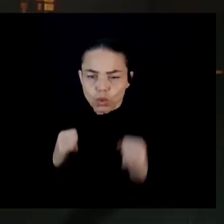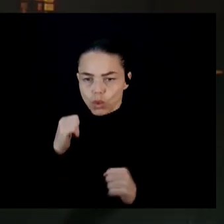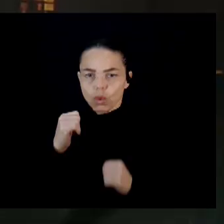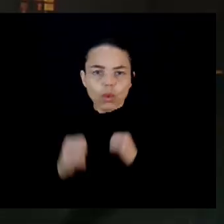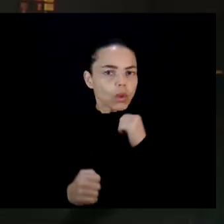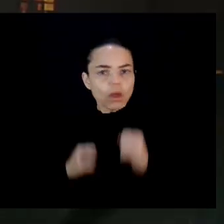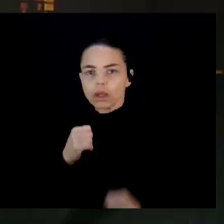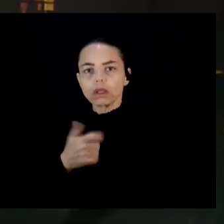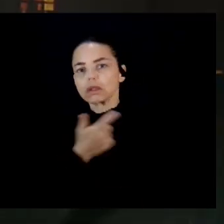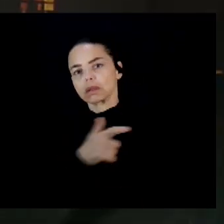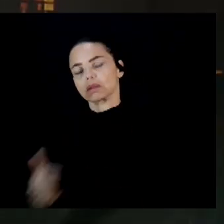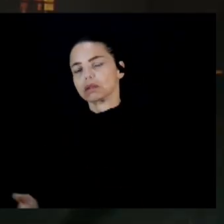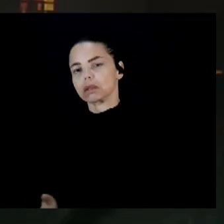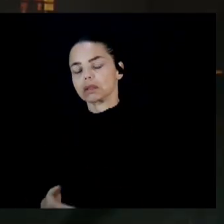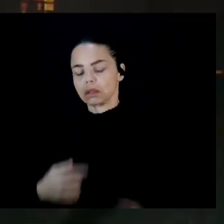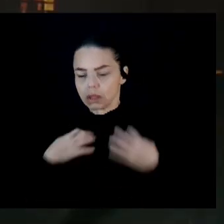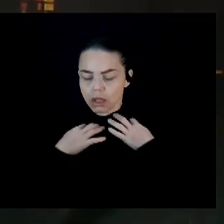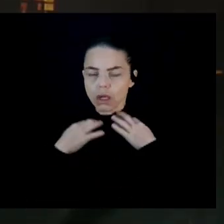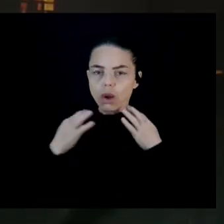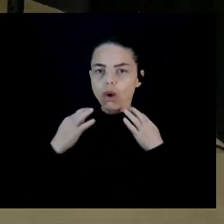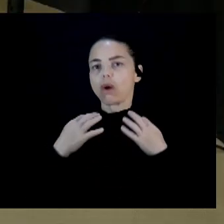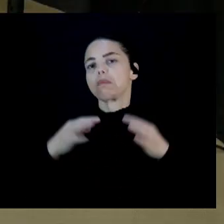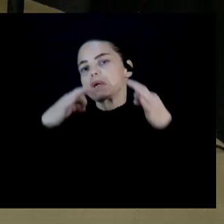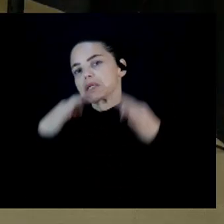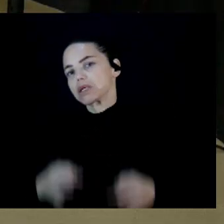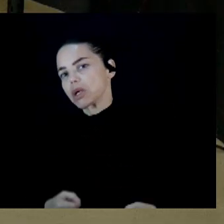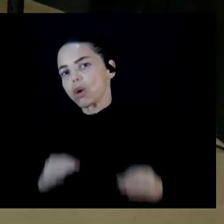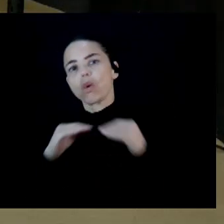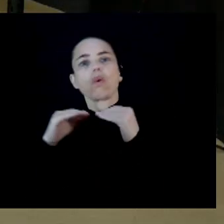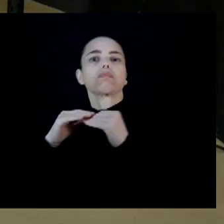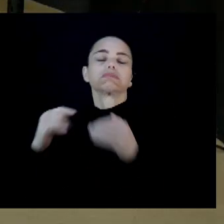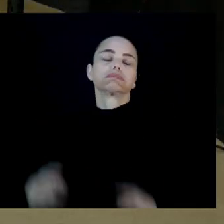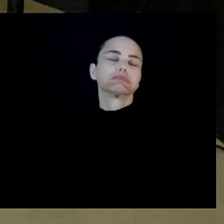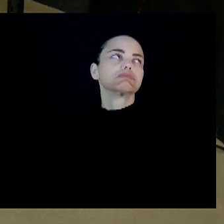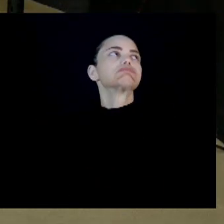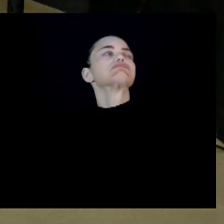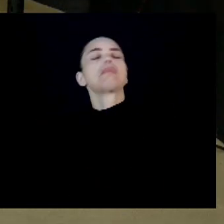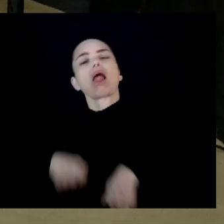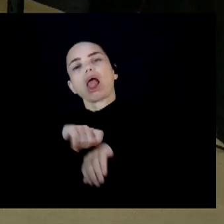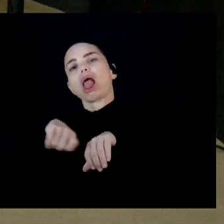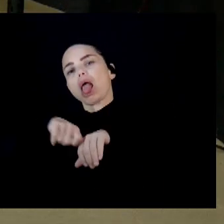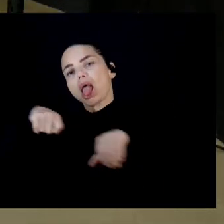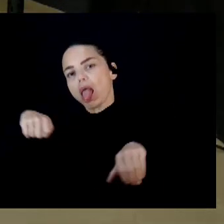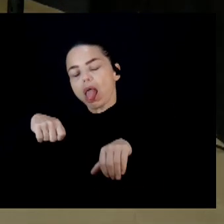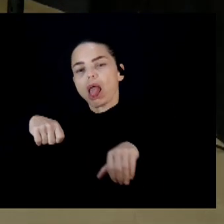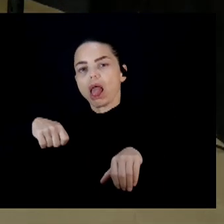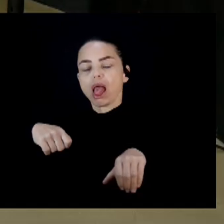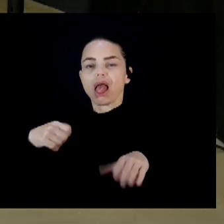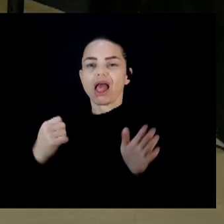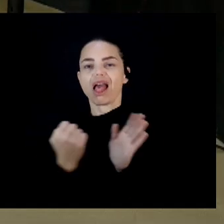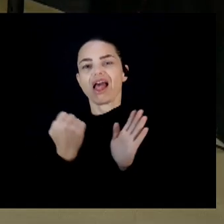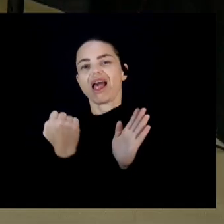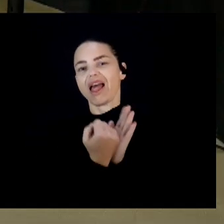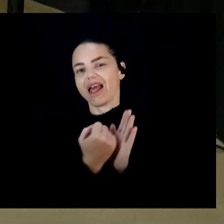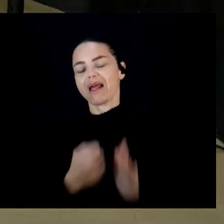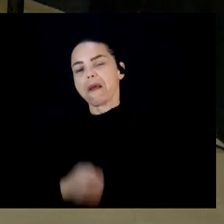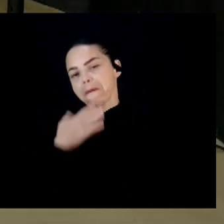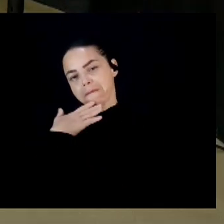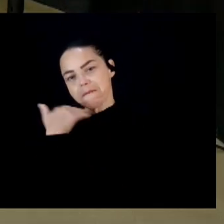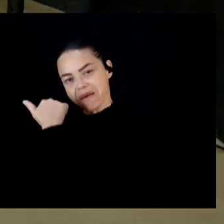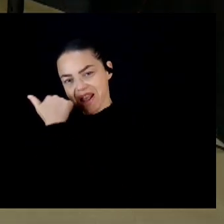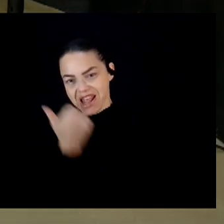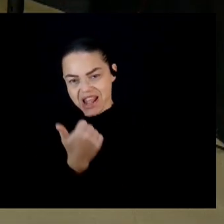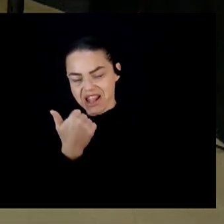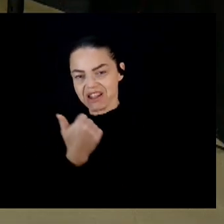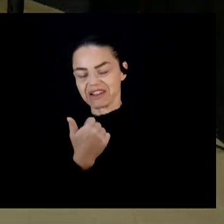que é considerada hoje ideal, ela não tem o tênis com a marca que tem o melhor desempenho. Isso